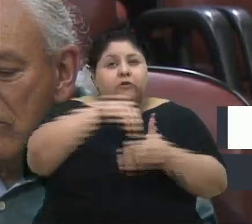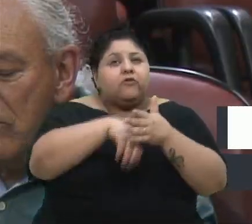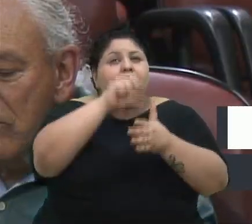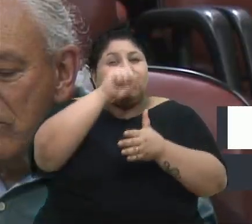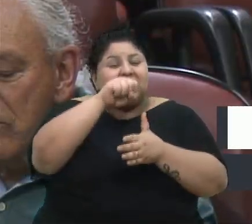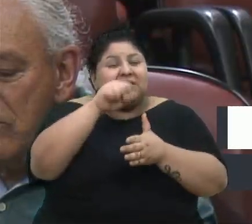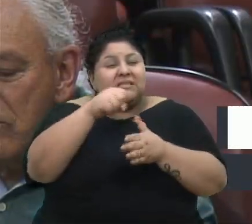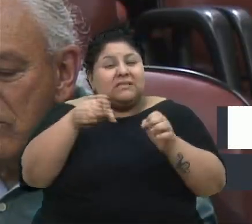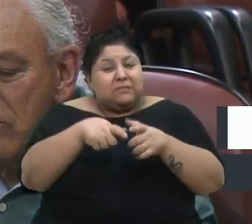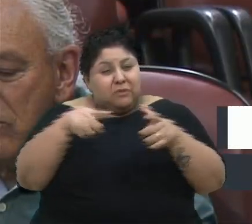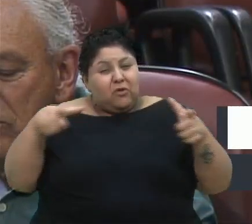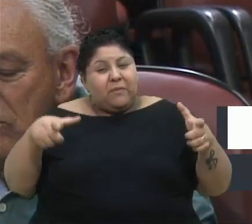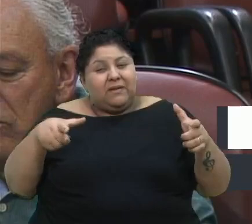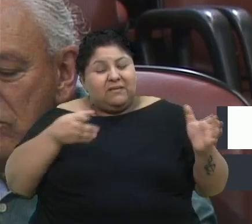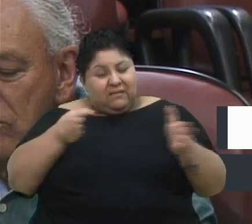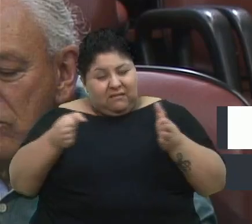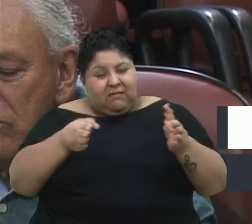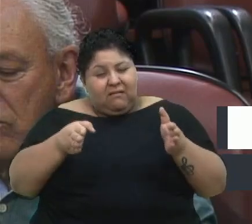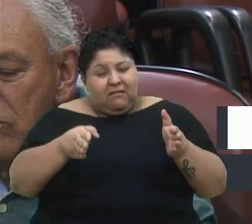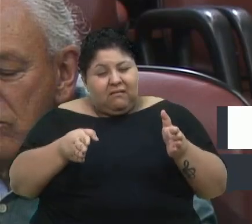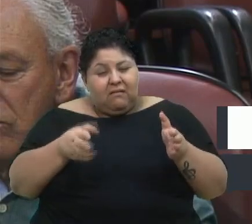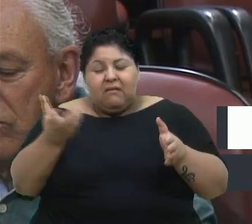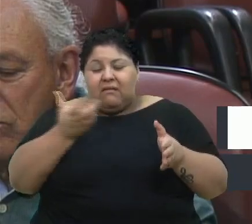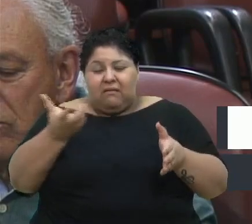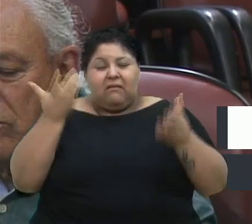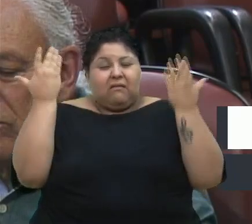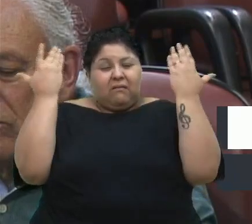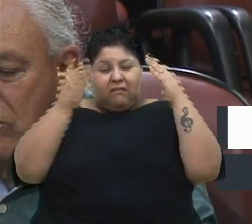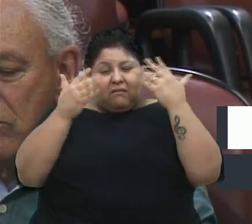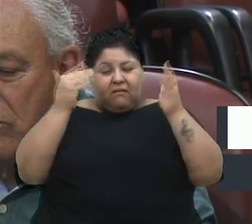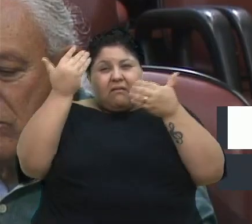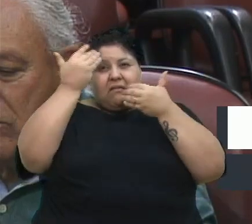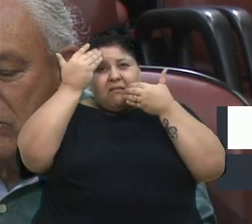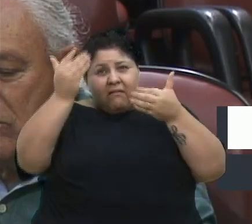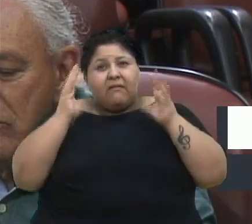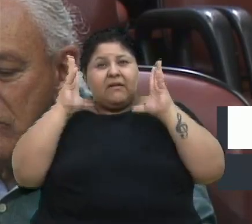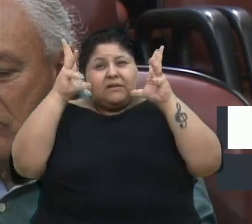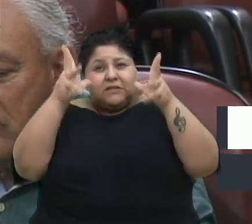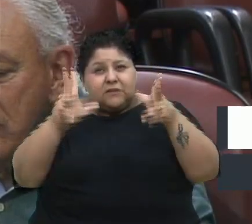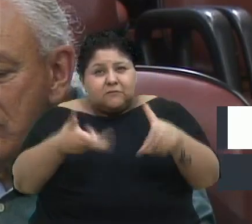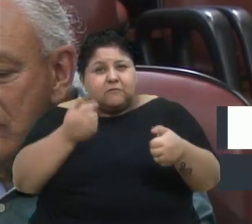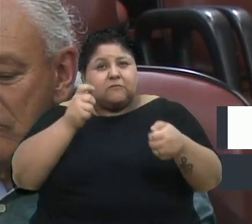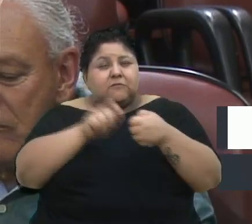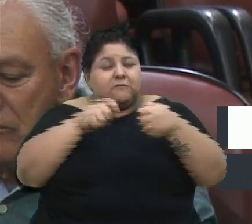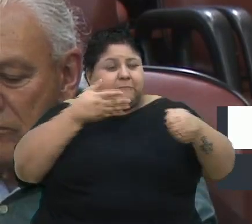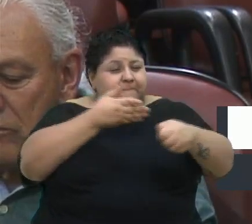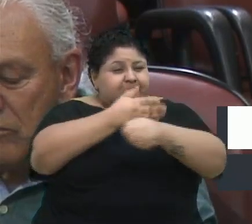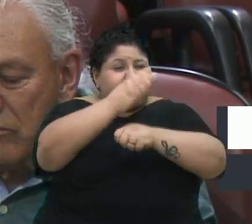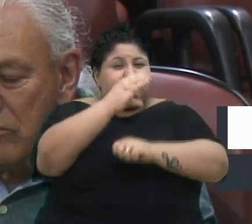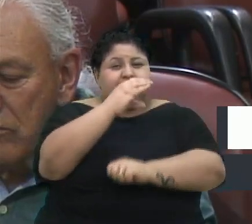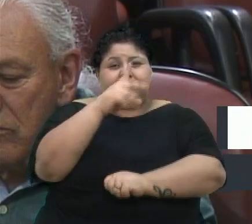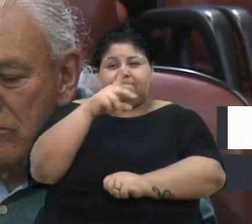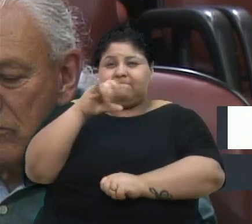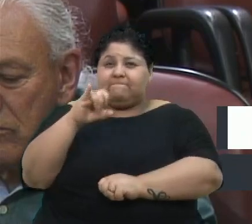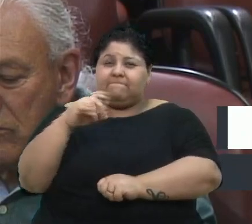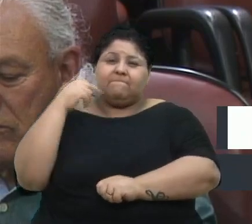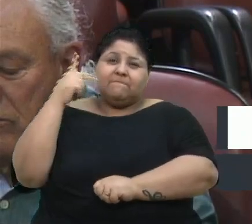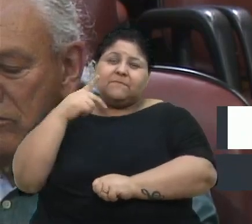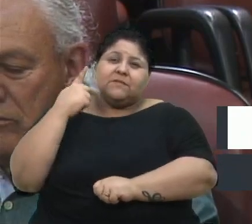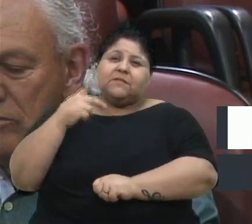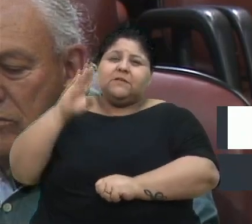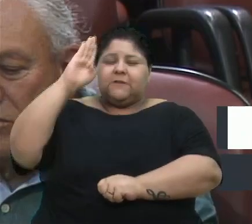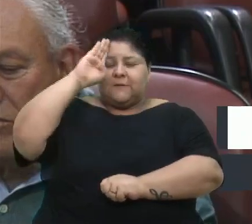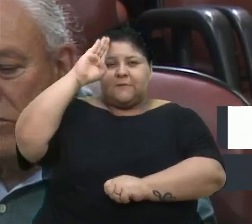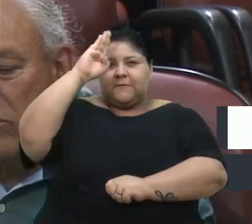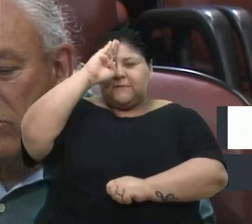dias. Eu quero parabenizar a todos e agradecer a todos os membros da CPI da Saúde, o vereador Adriano Bressan, o